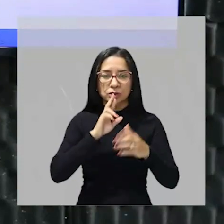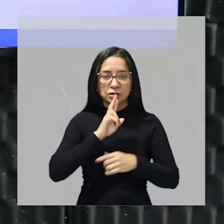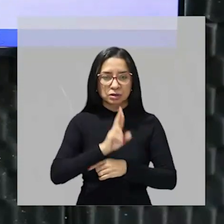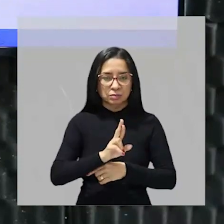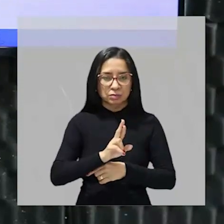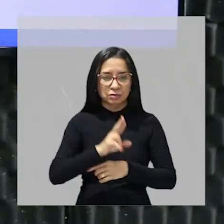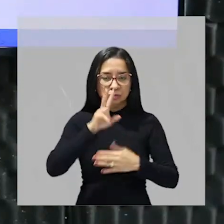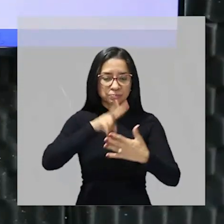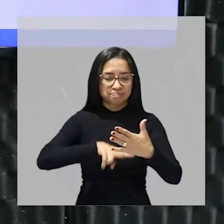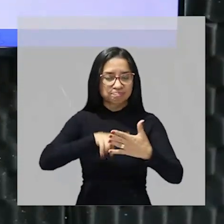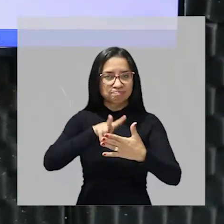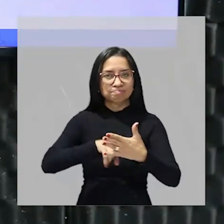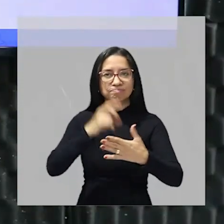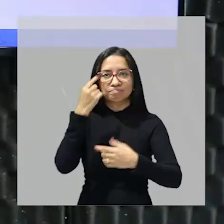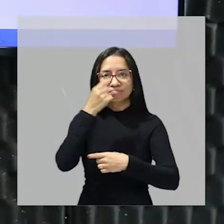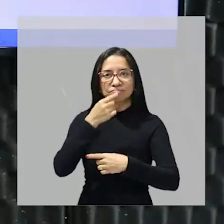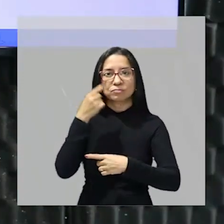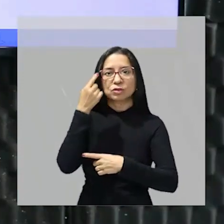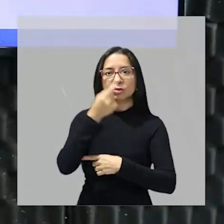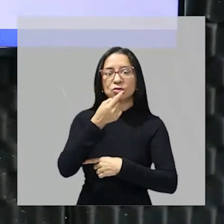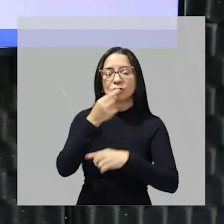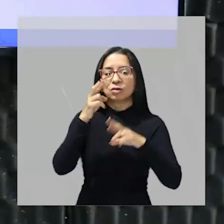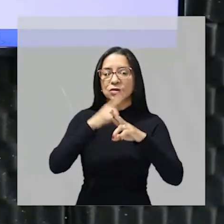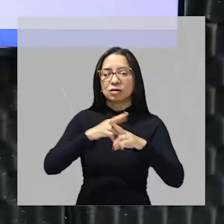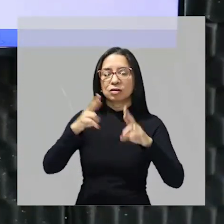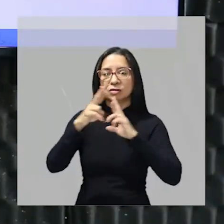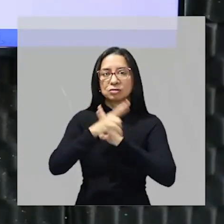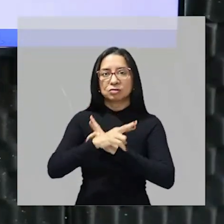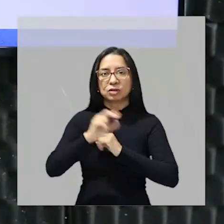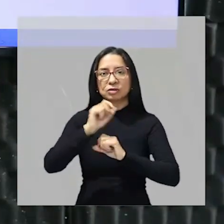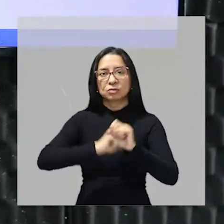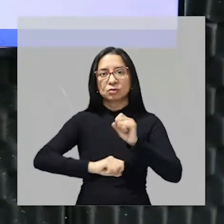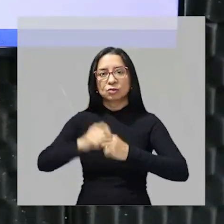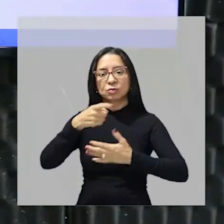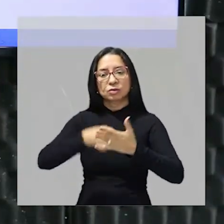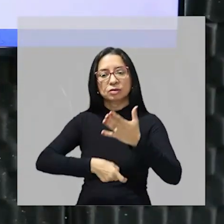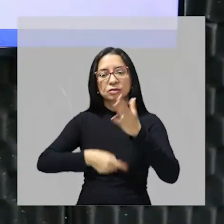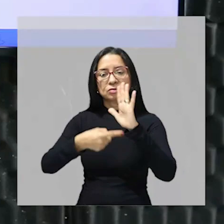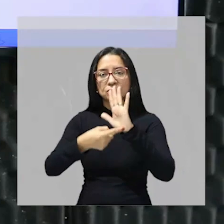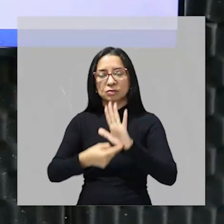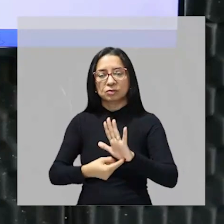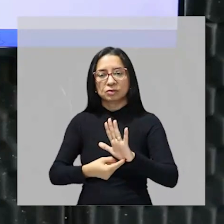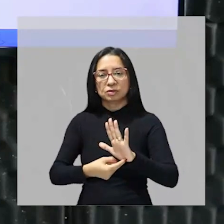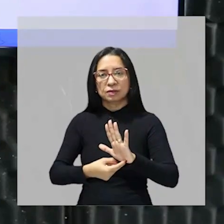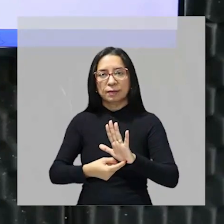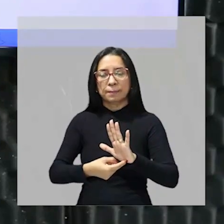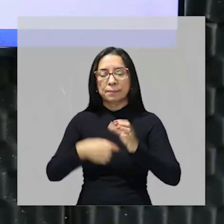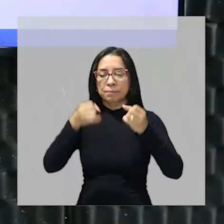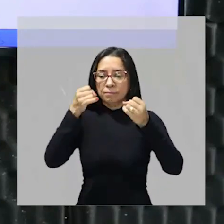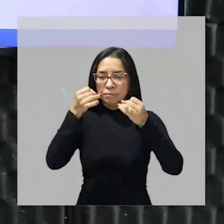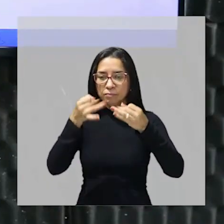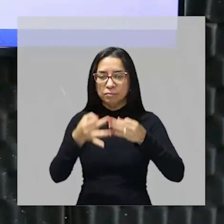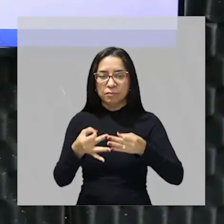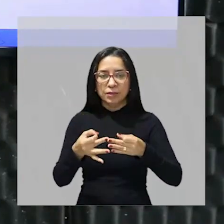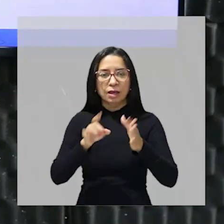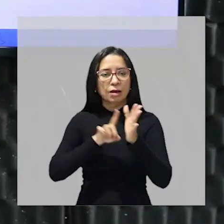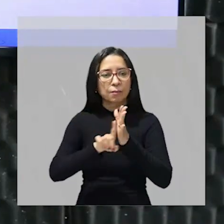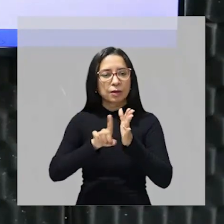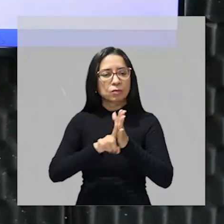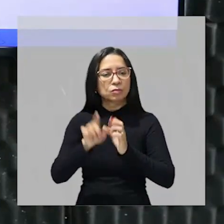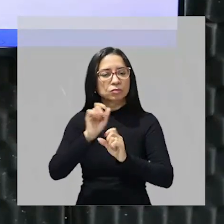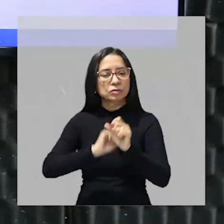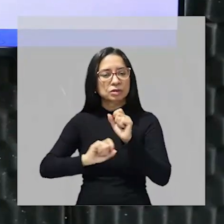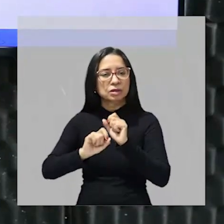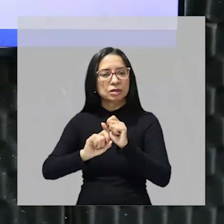leu aqui, elas estão relacionadas ao que o texto está nos dizendo, porque a pergunta é assim, de acordo com